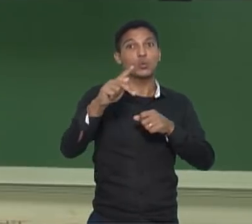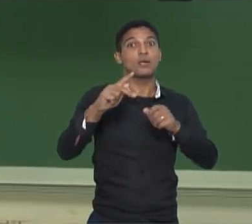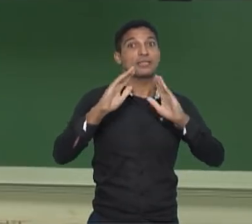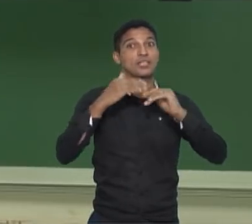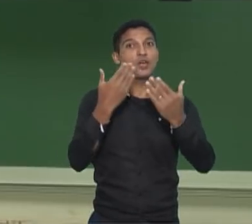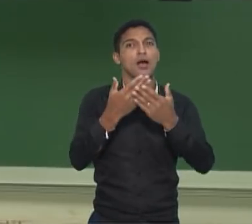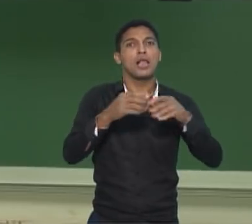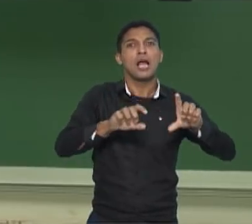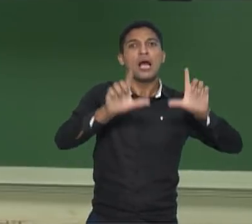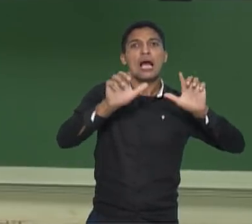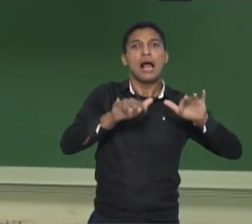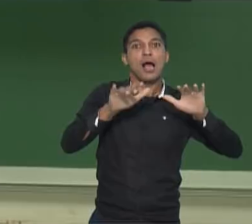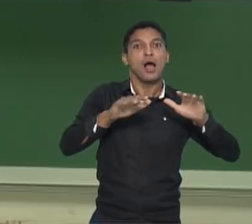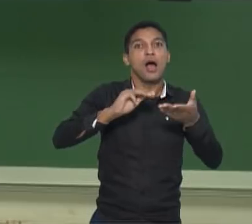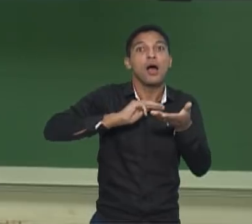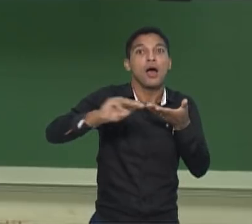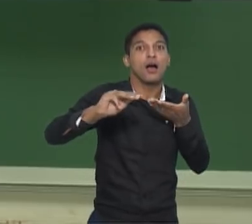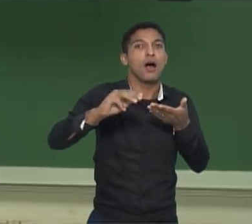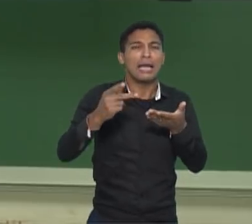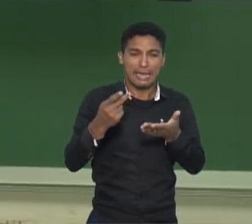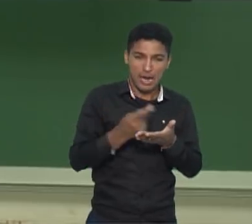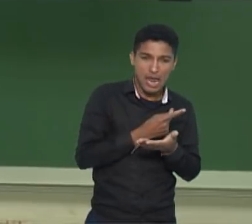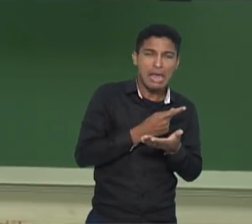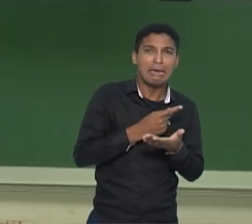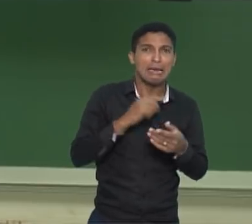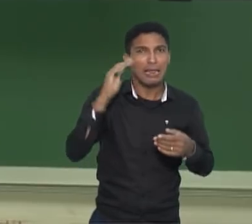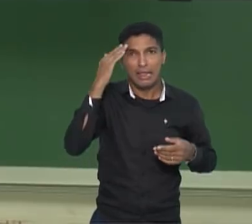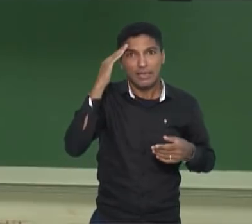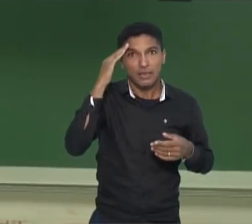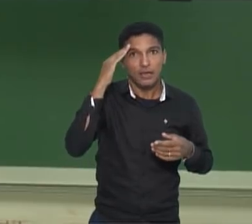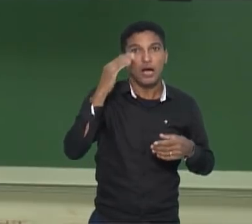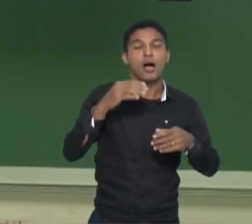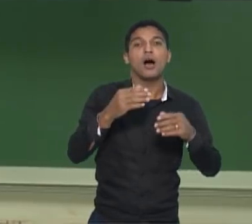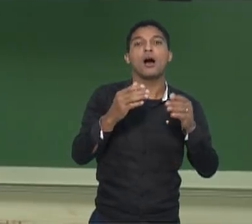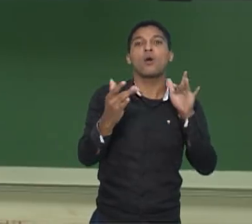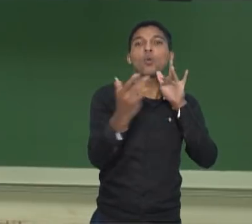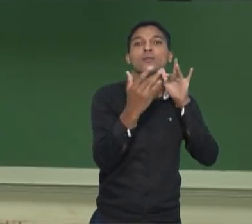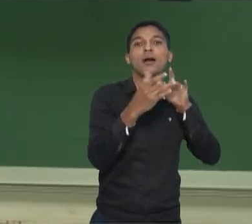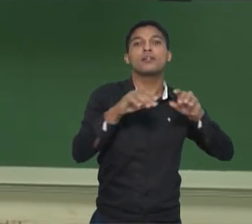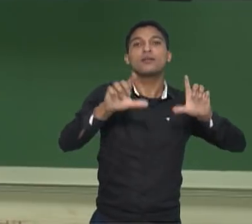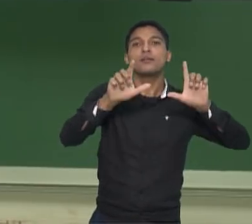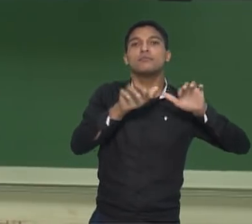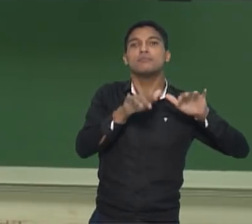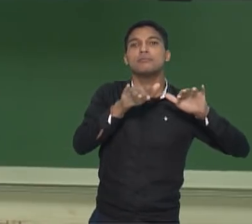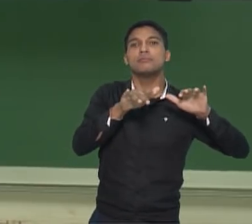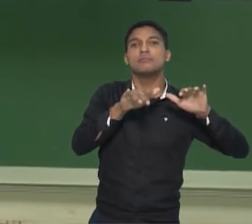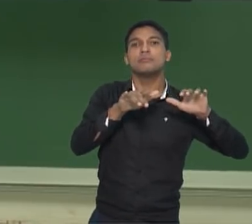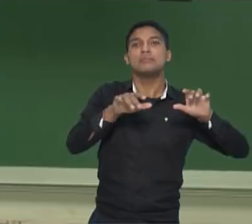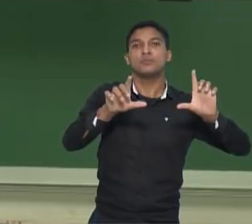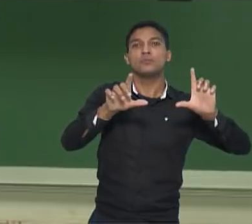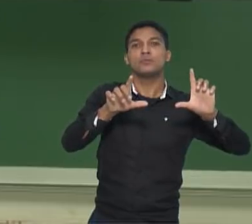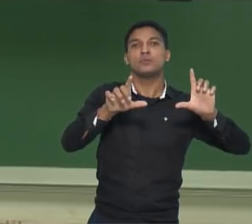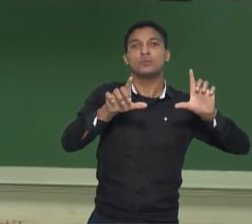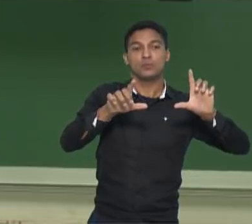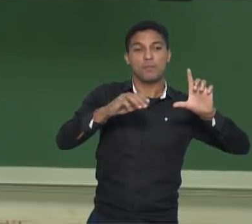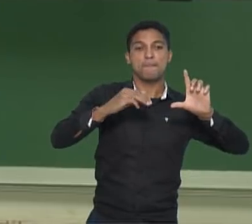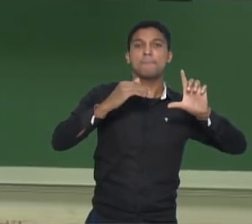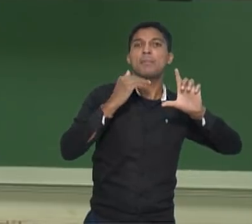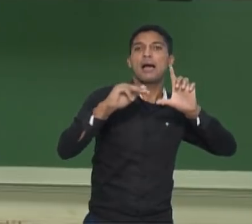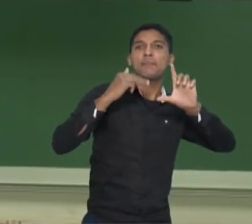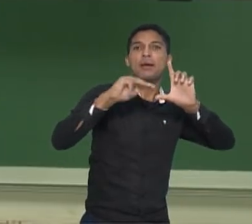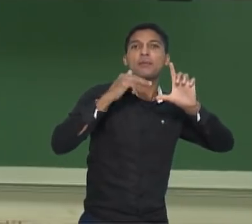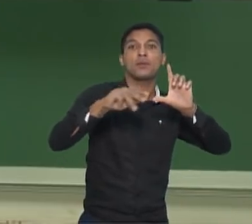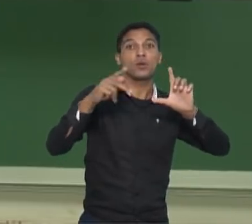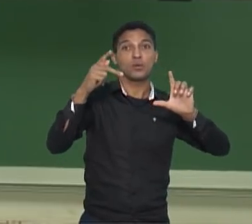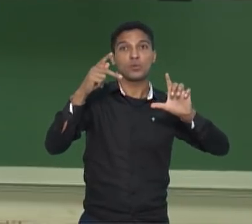Classroom. Se você não compreendeu o conteúdo, ou perdi a aula, calma, fica